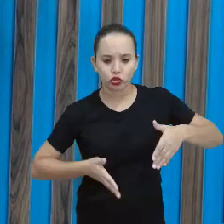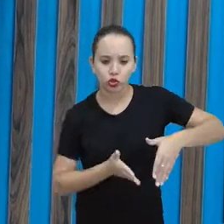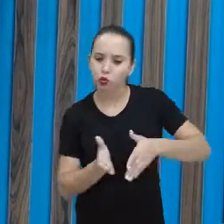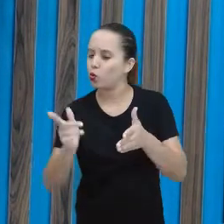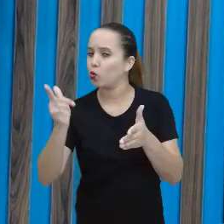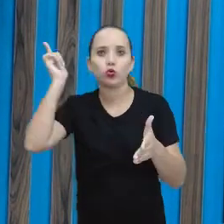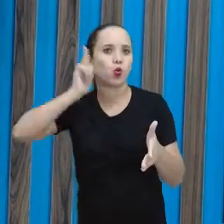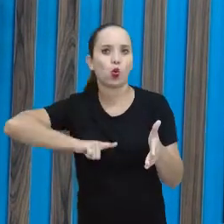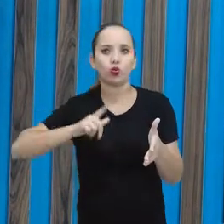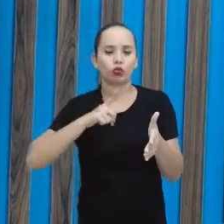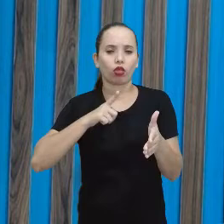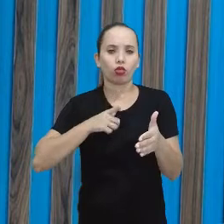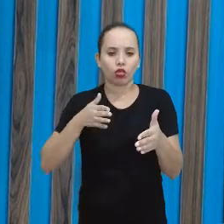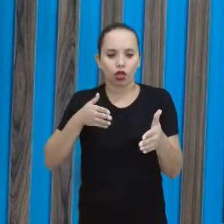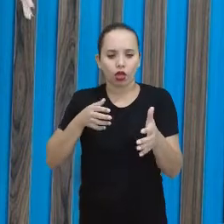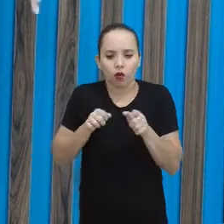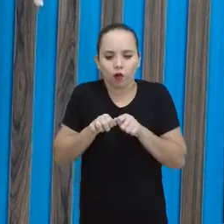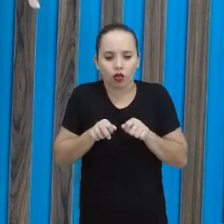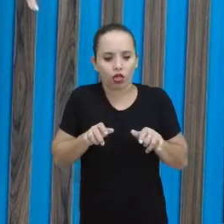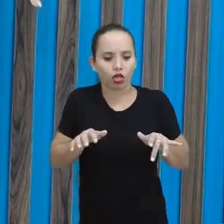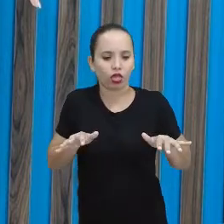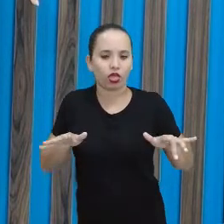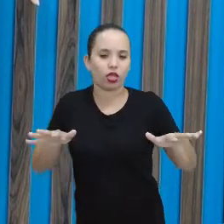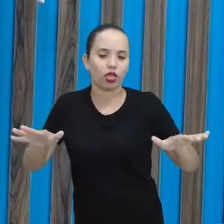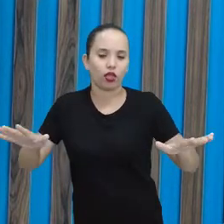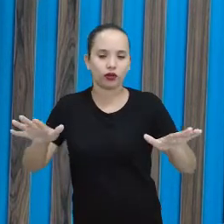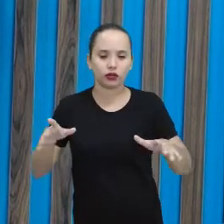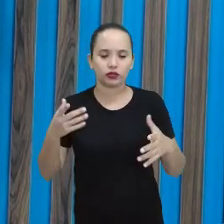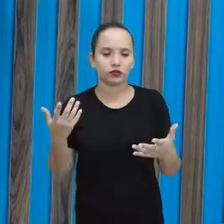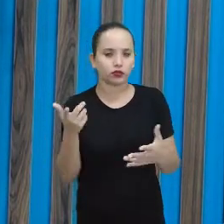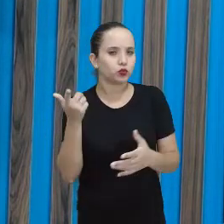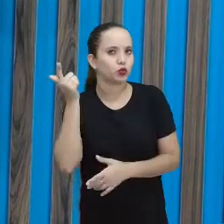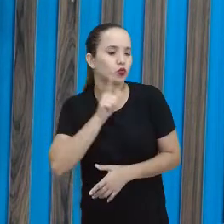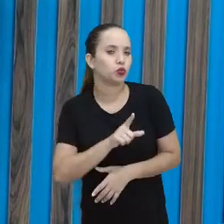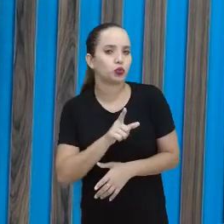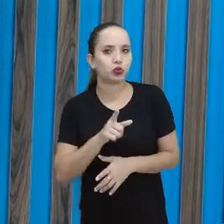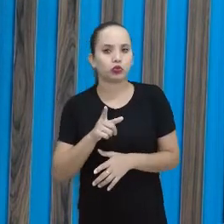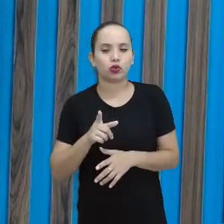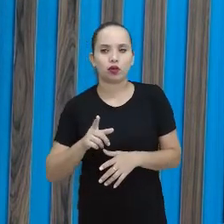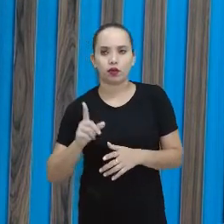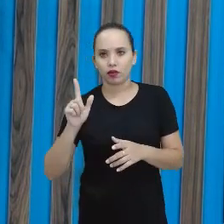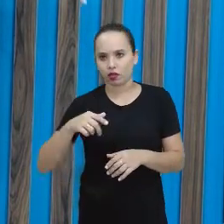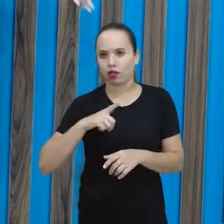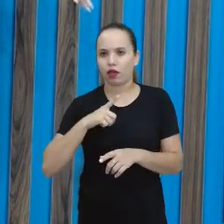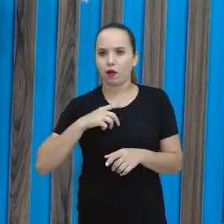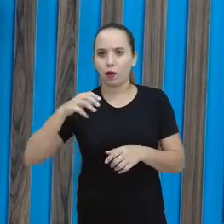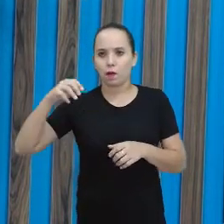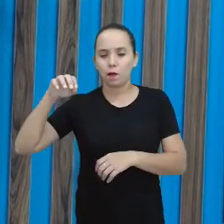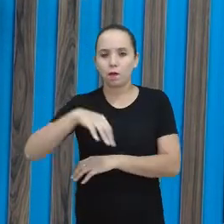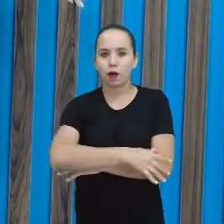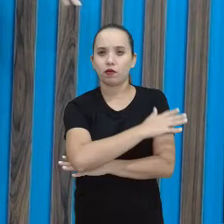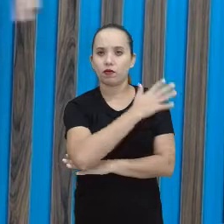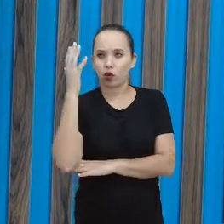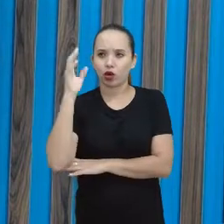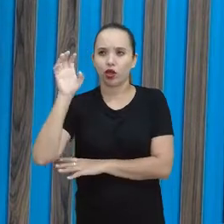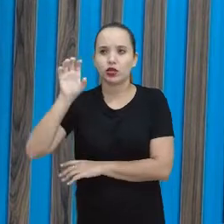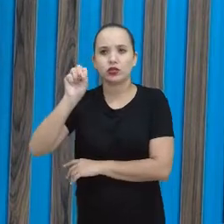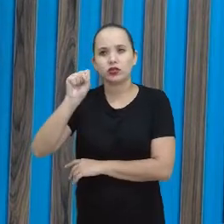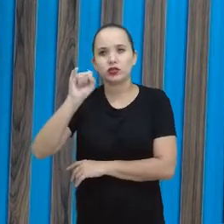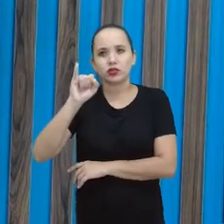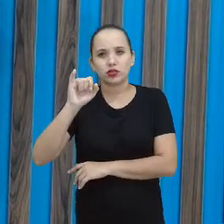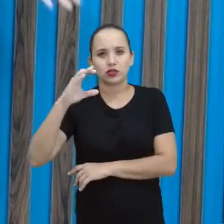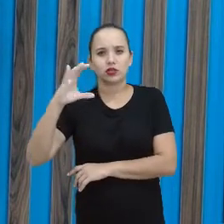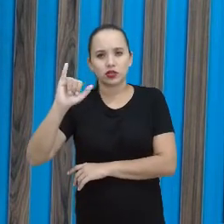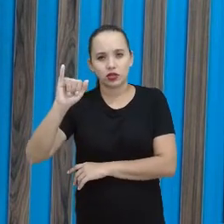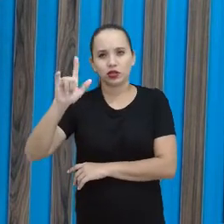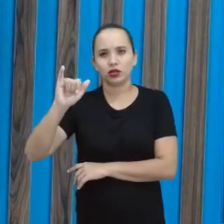falei para vocês, aquela mata ciliar que a gente chama, que são as plantas que estão ali, né? A matinha ciliar,